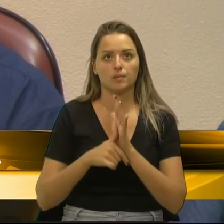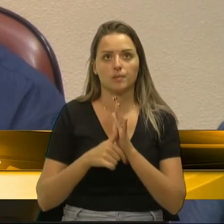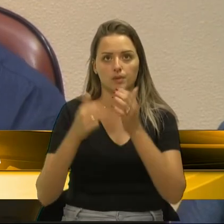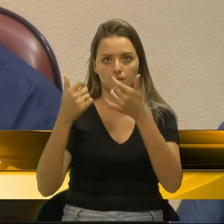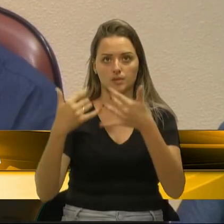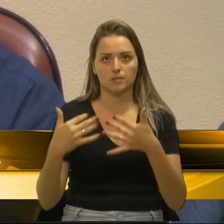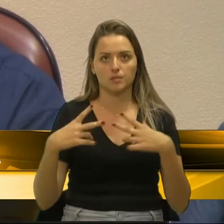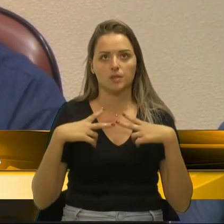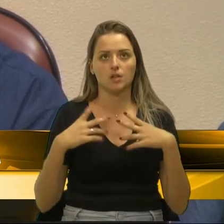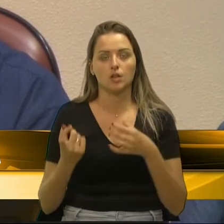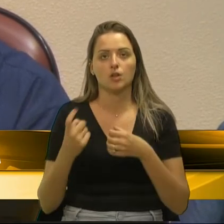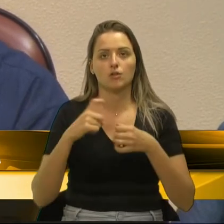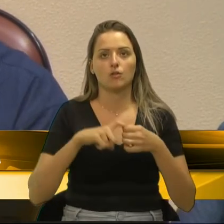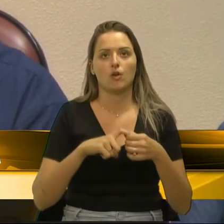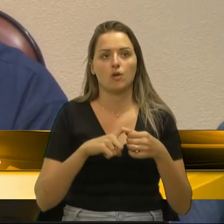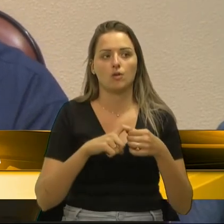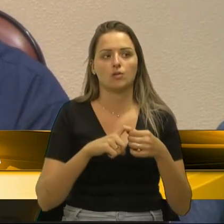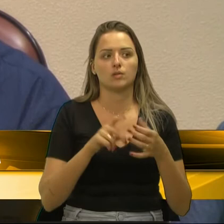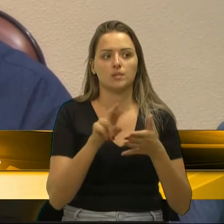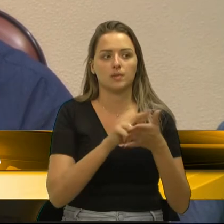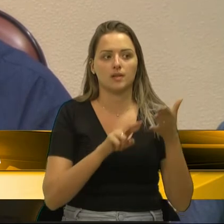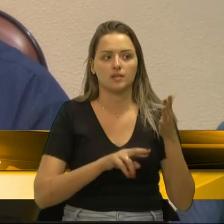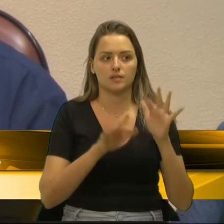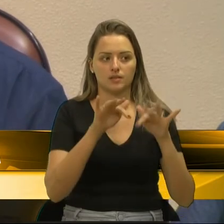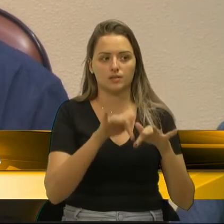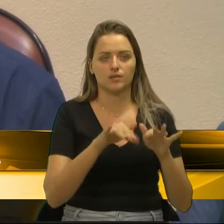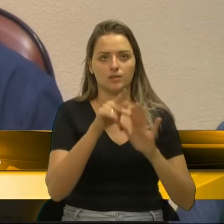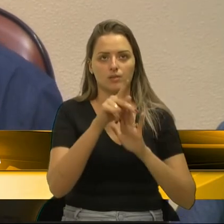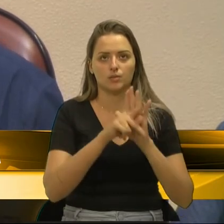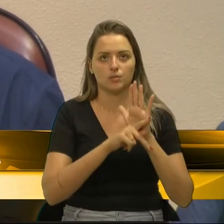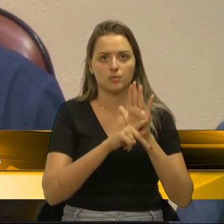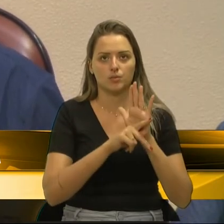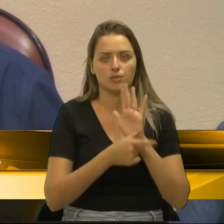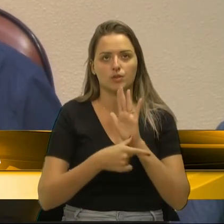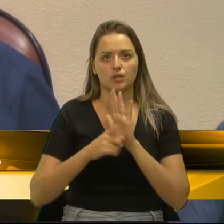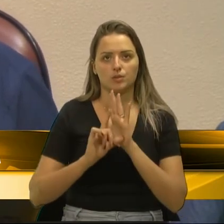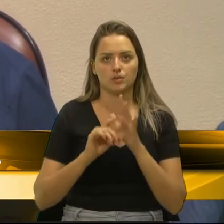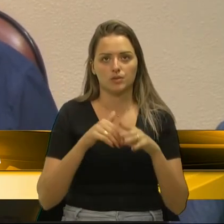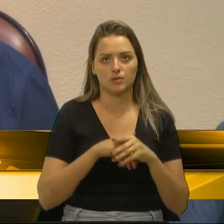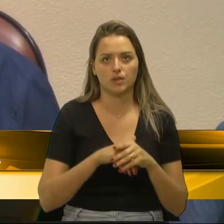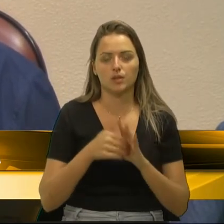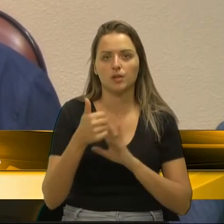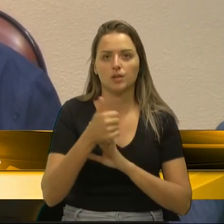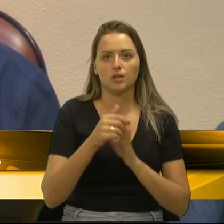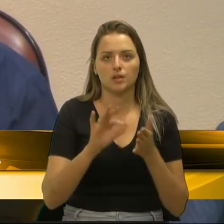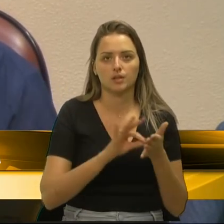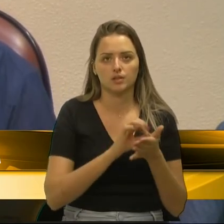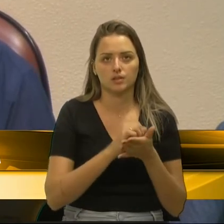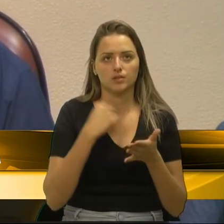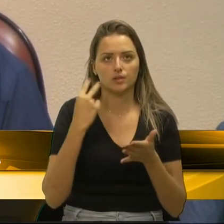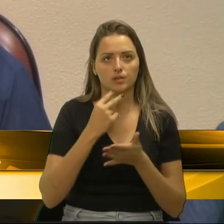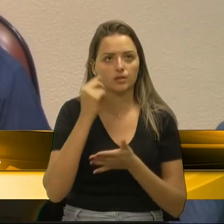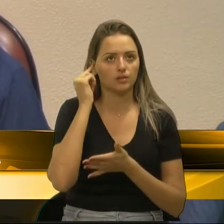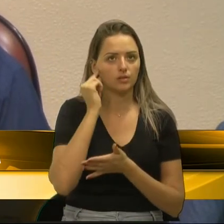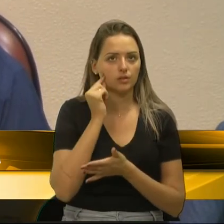expediente voltaremos para votar a redação final do projeto anterior. Primeiro inscrito, vereador Arlindo Bandeira.